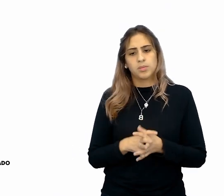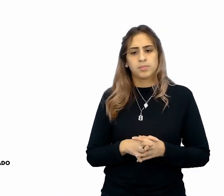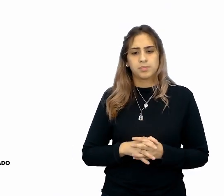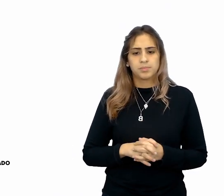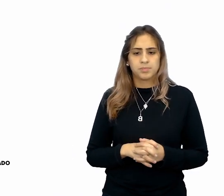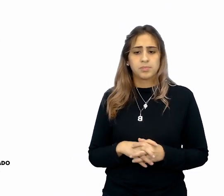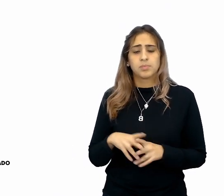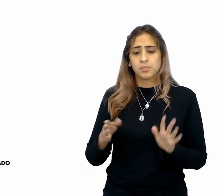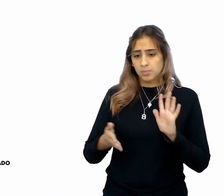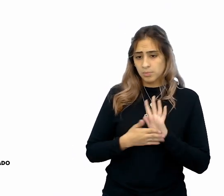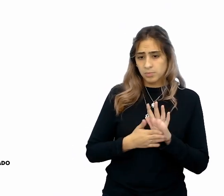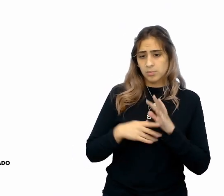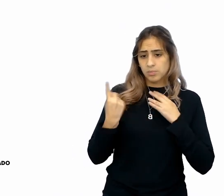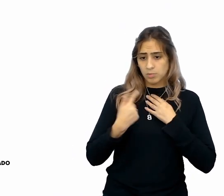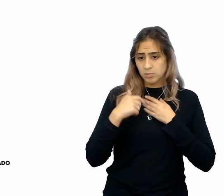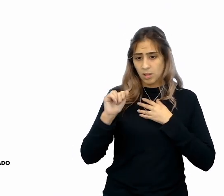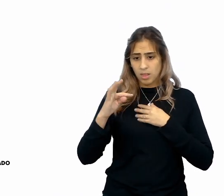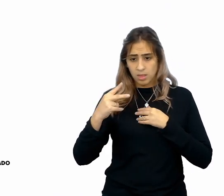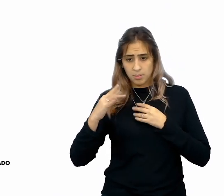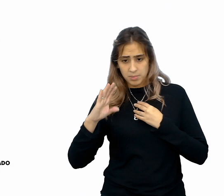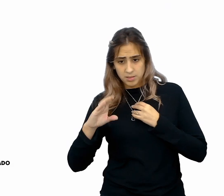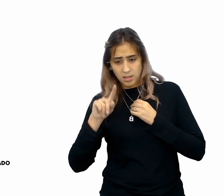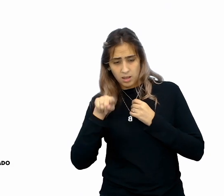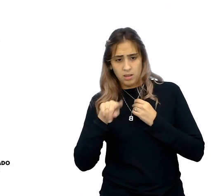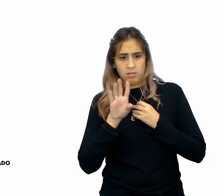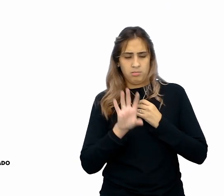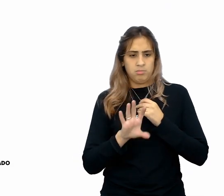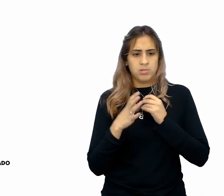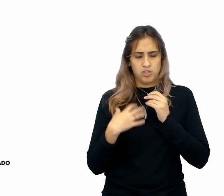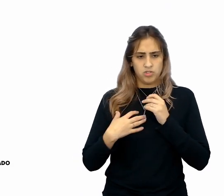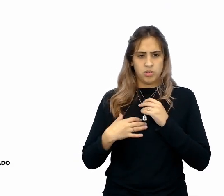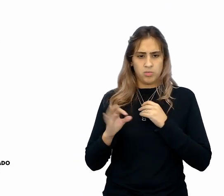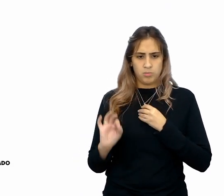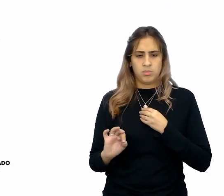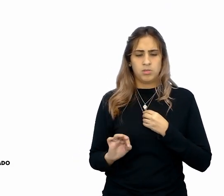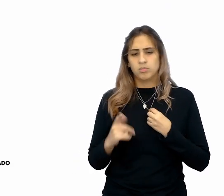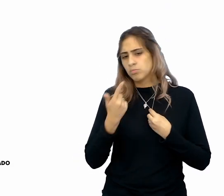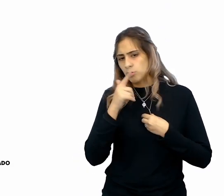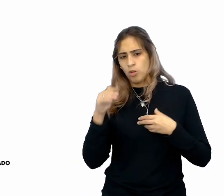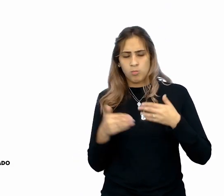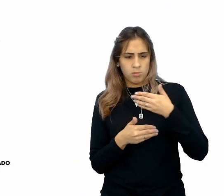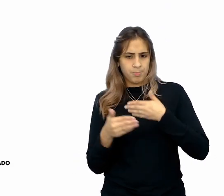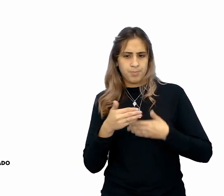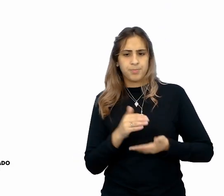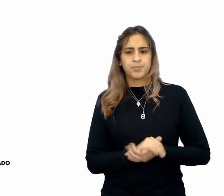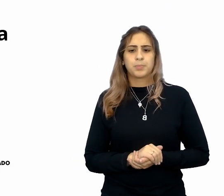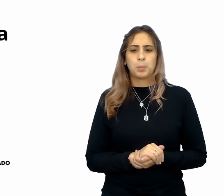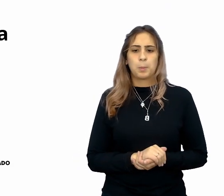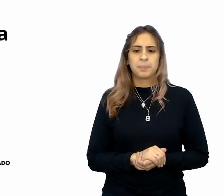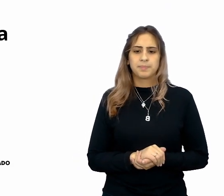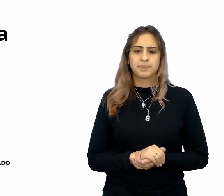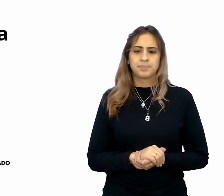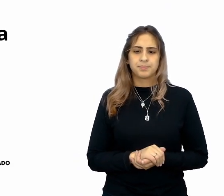a proposta do nosso ATPC é essa, tá? Vamos passar para o próximo slide?